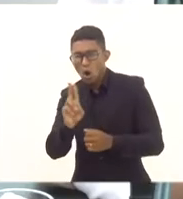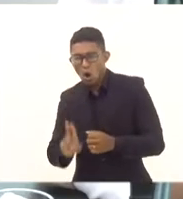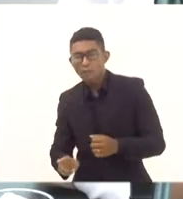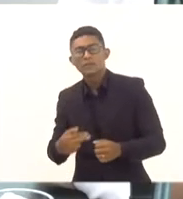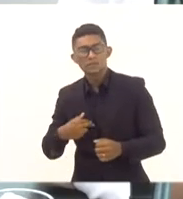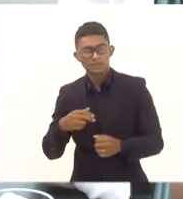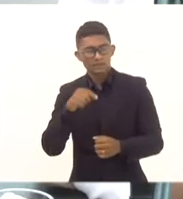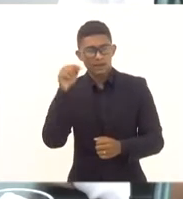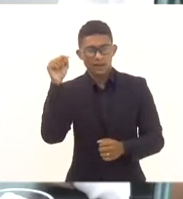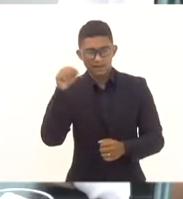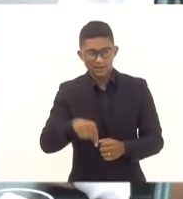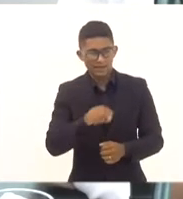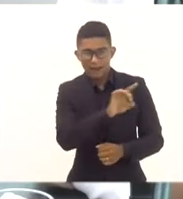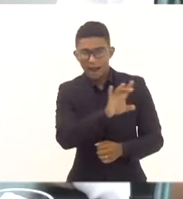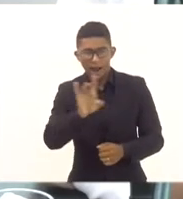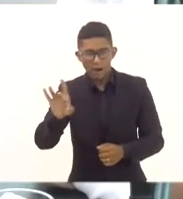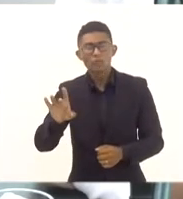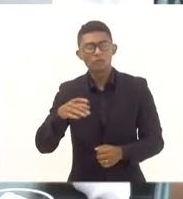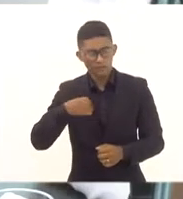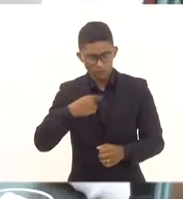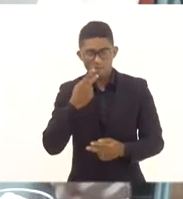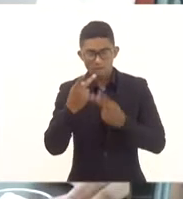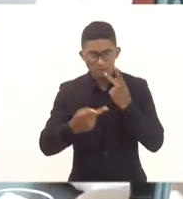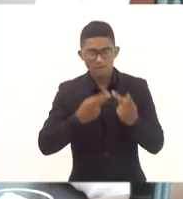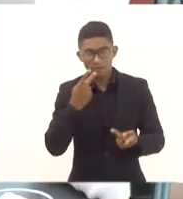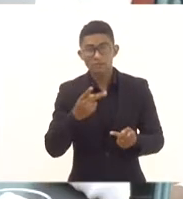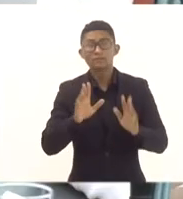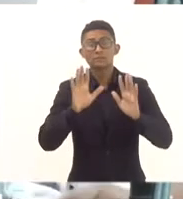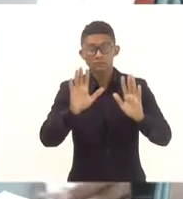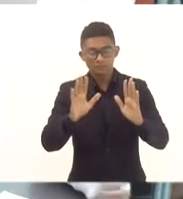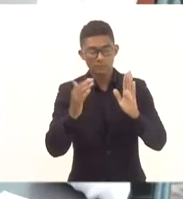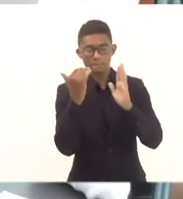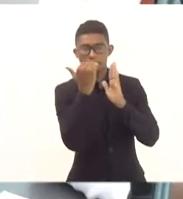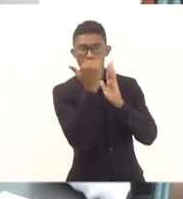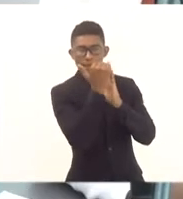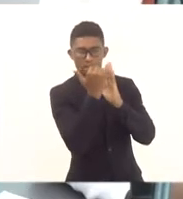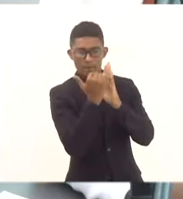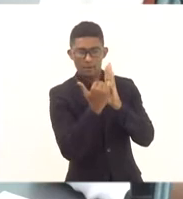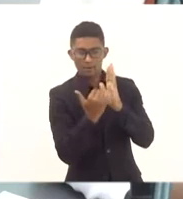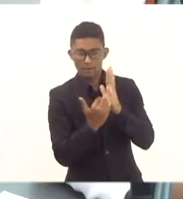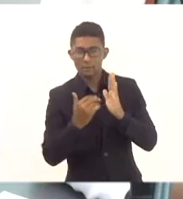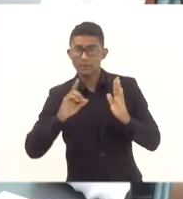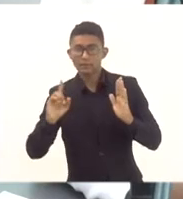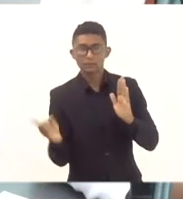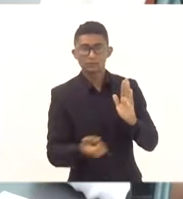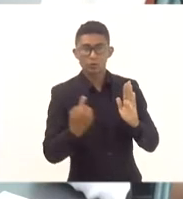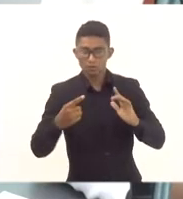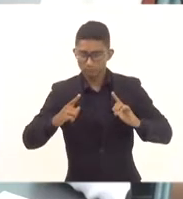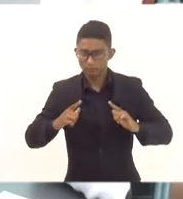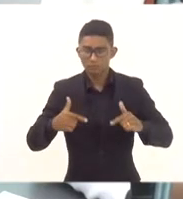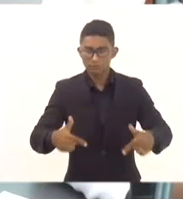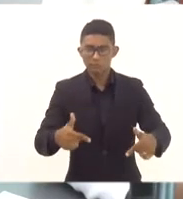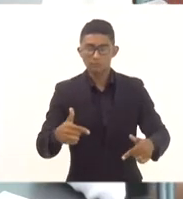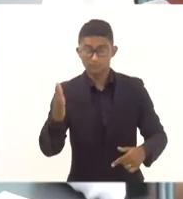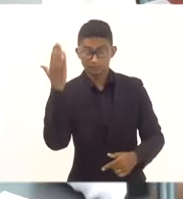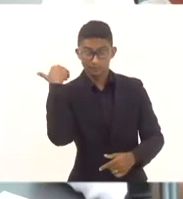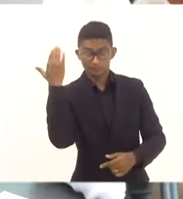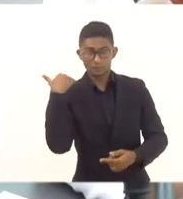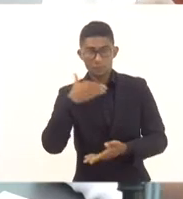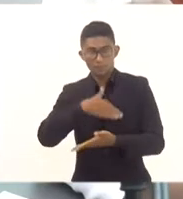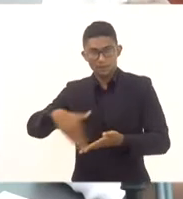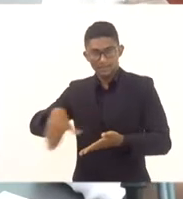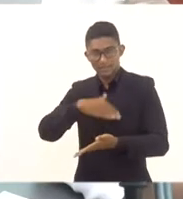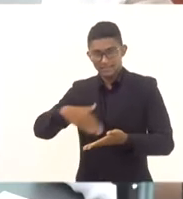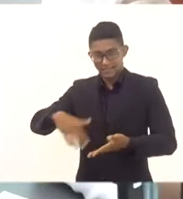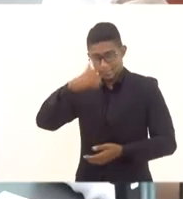aqui é mais quer dizer que foi um programa que a gente deu início quando secretário de Desenvolvimento